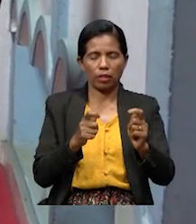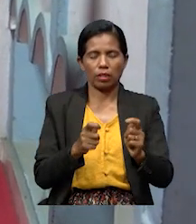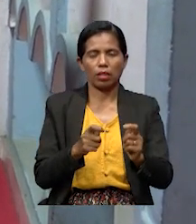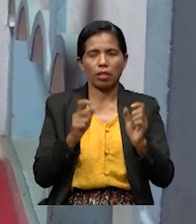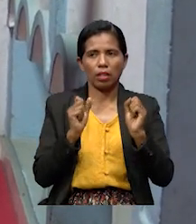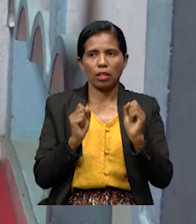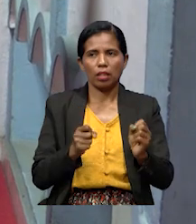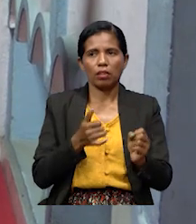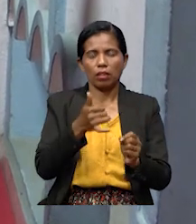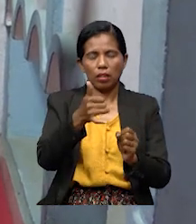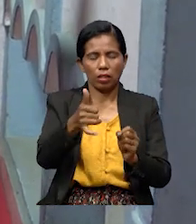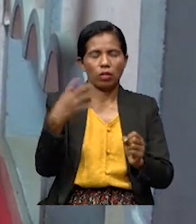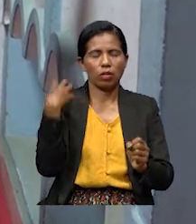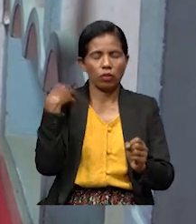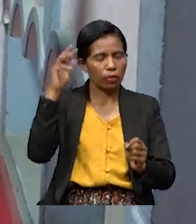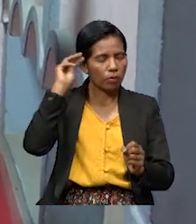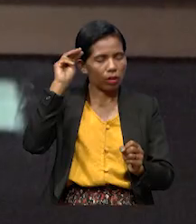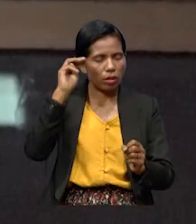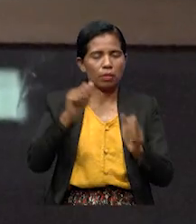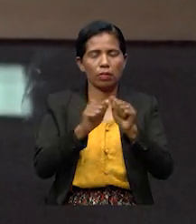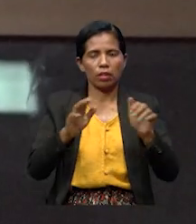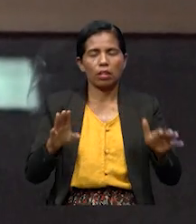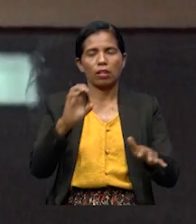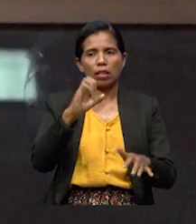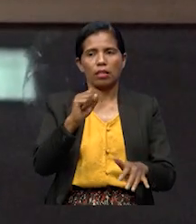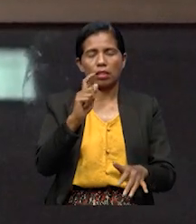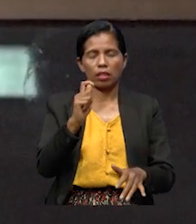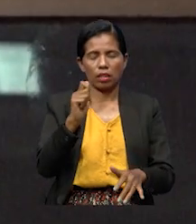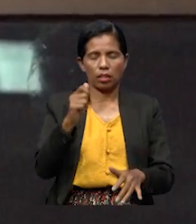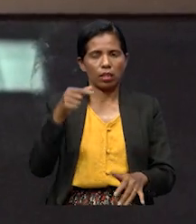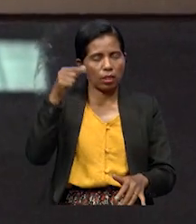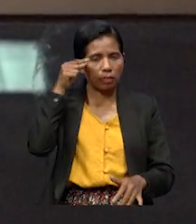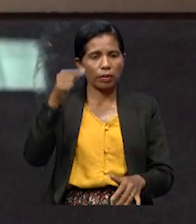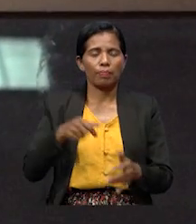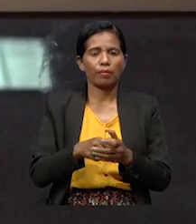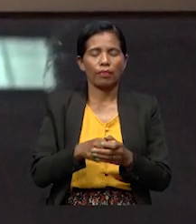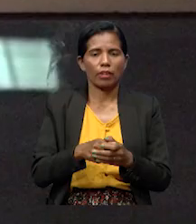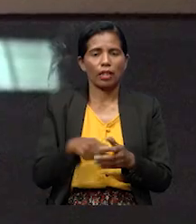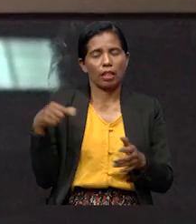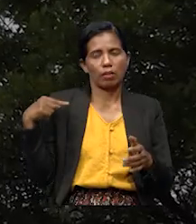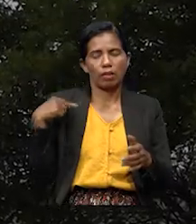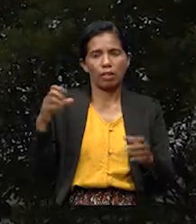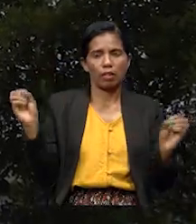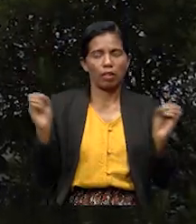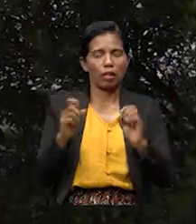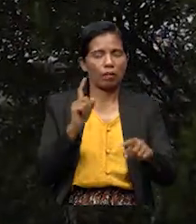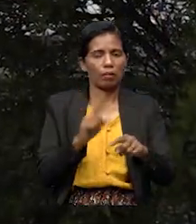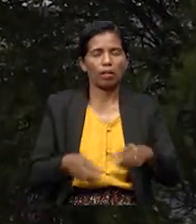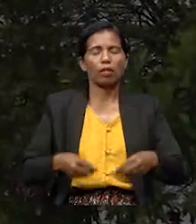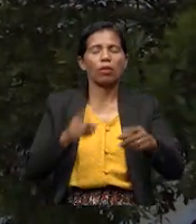de raca direta para edifício Ministério da Administração Estatal, Gabinete Governante Nenian, mas bem governante refere ela consegue